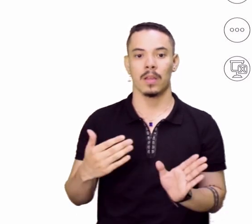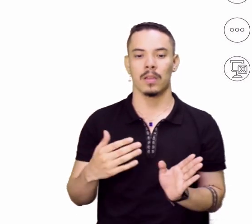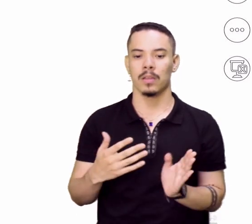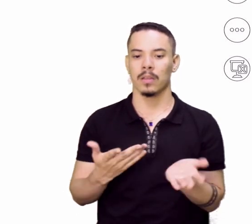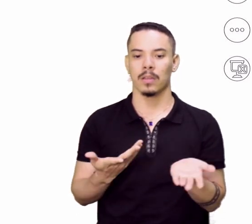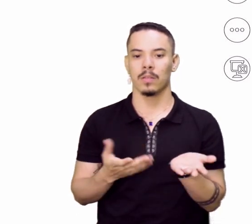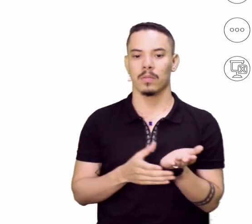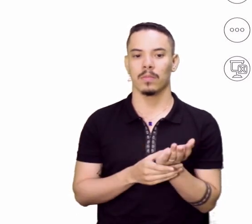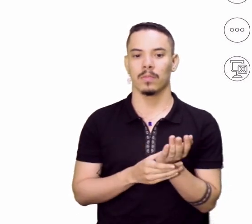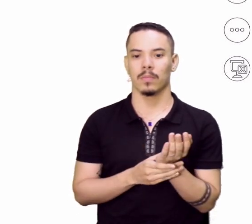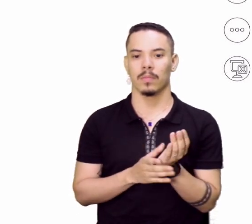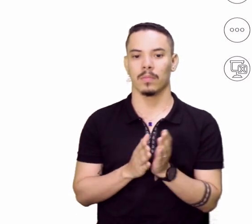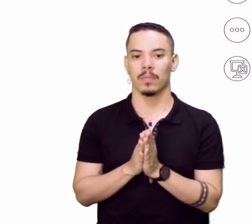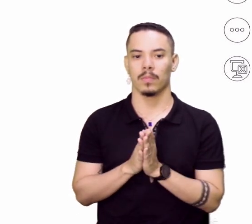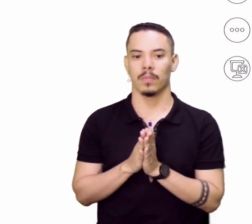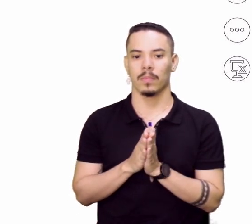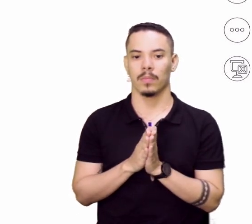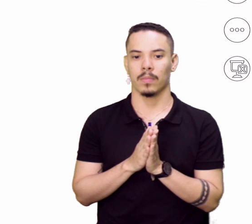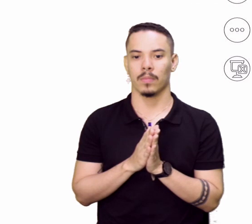já estava,